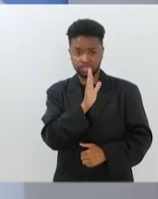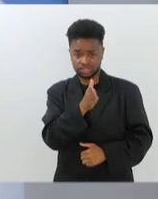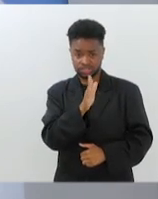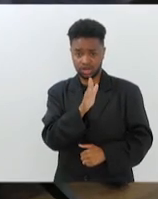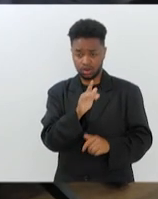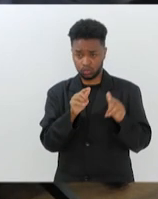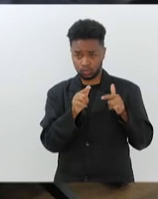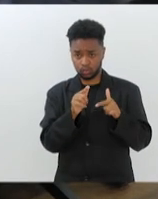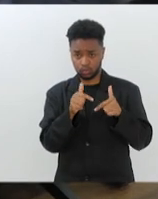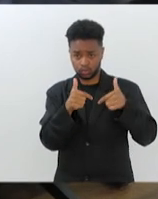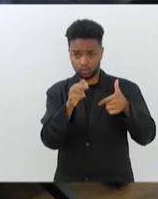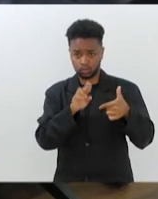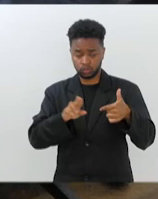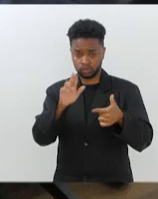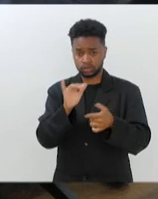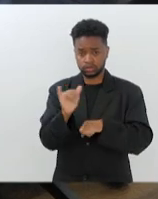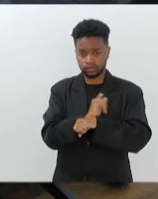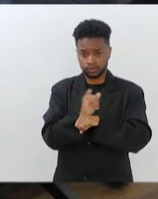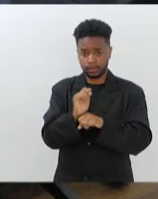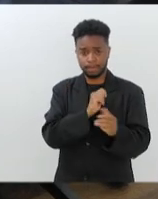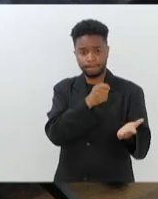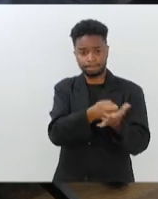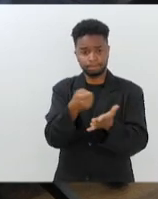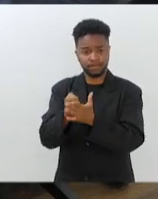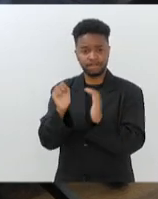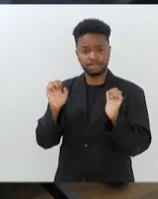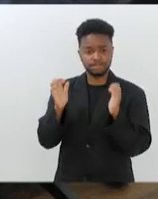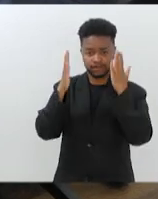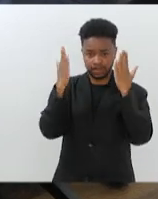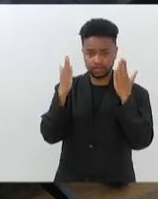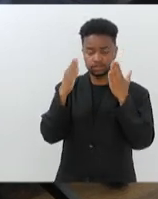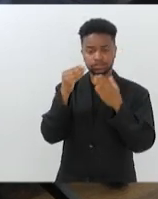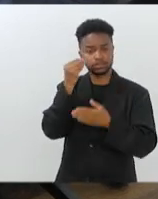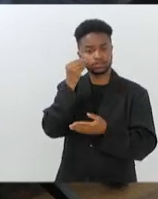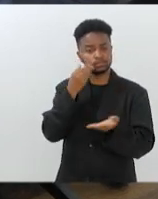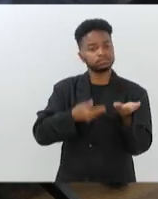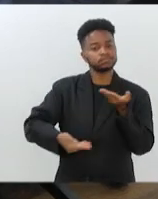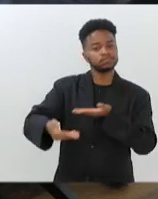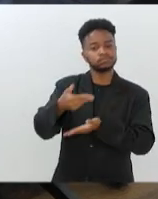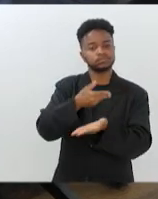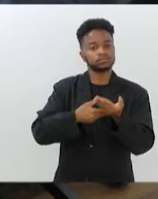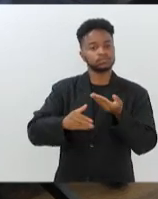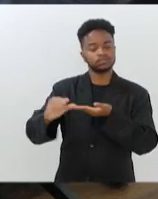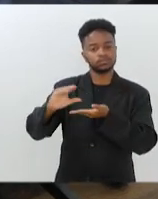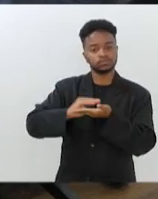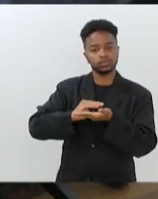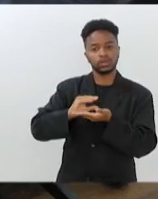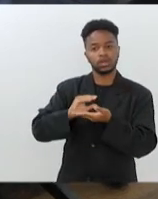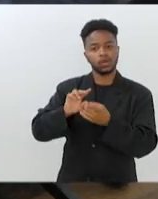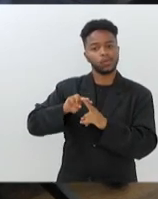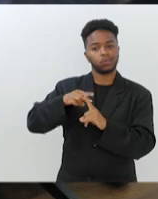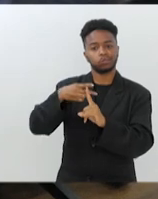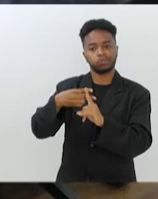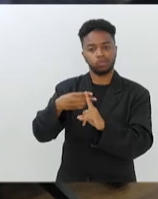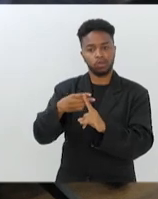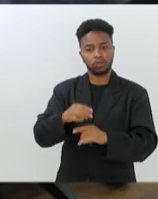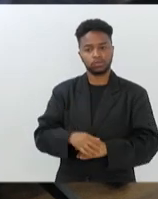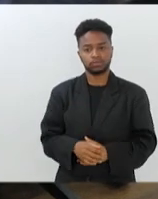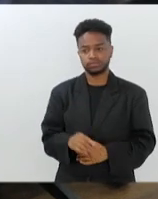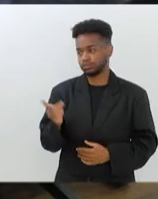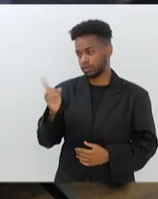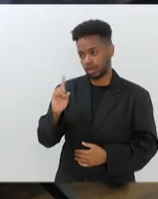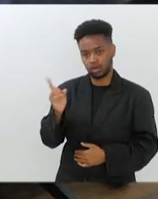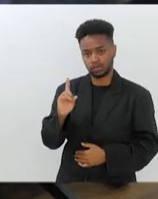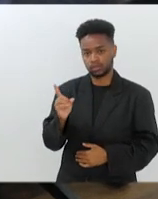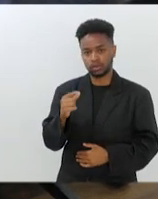tática de Patrocinar uma festância em troca de e bonificação na mídia não